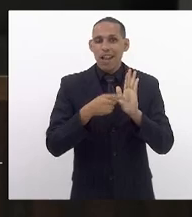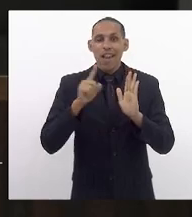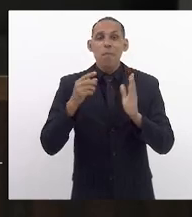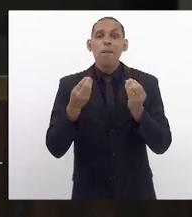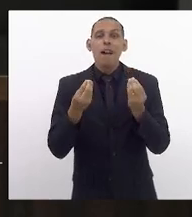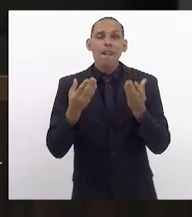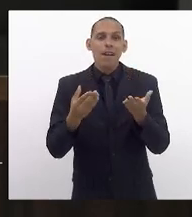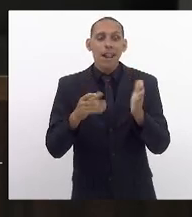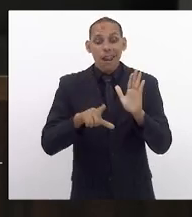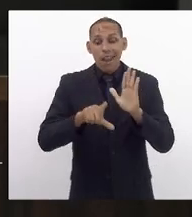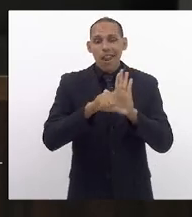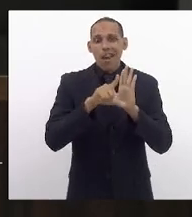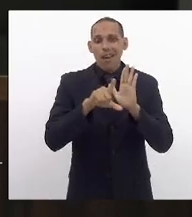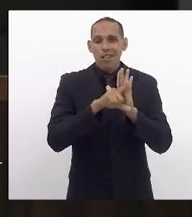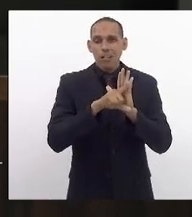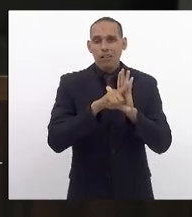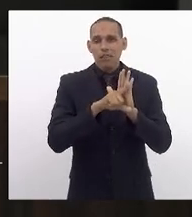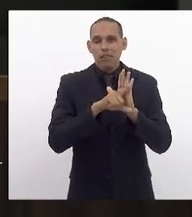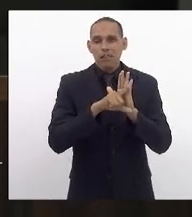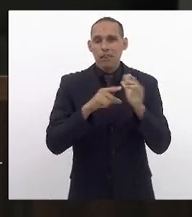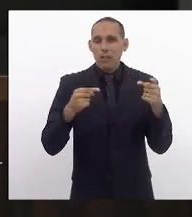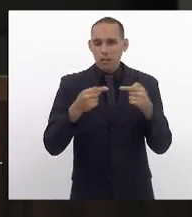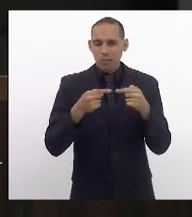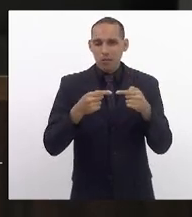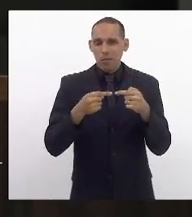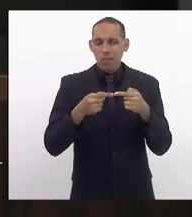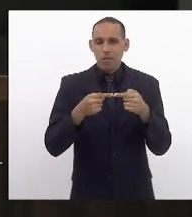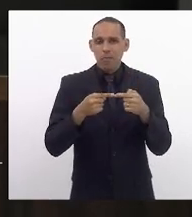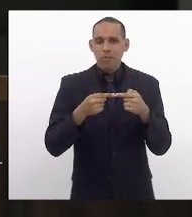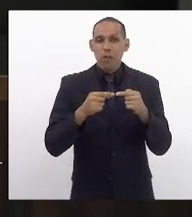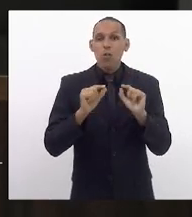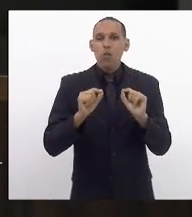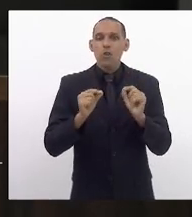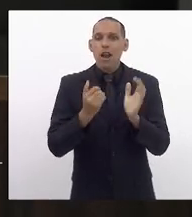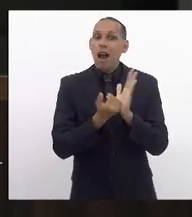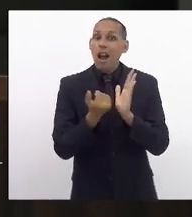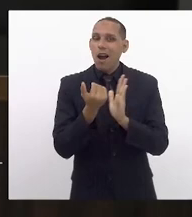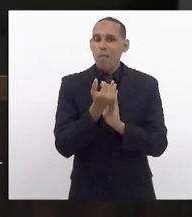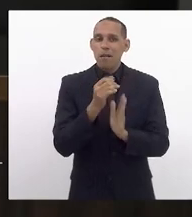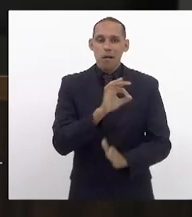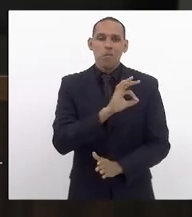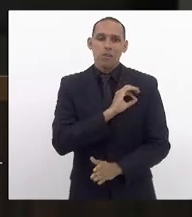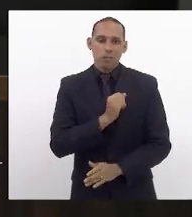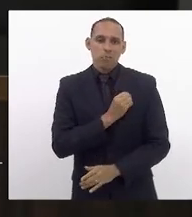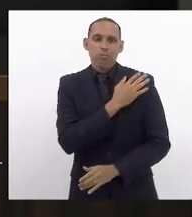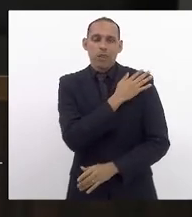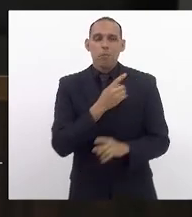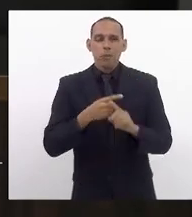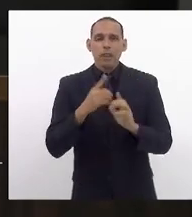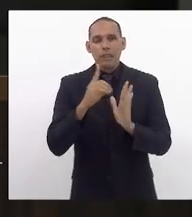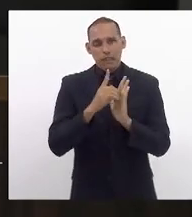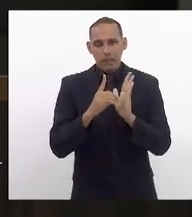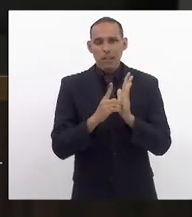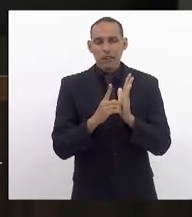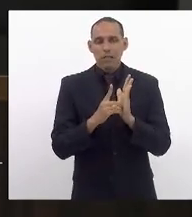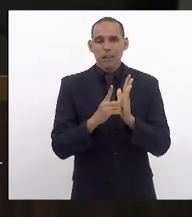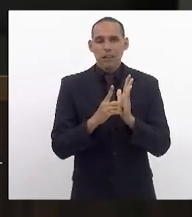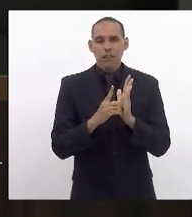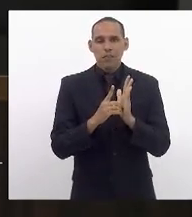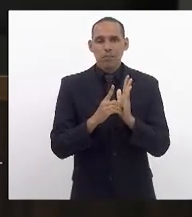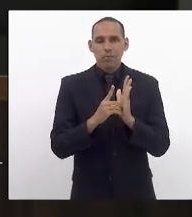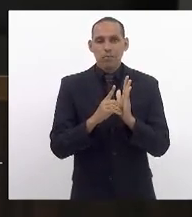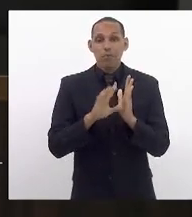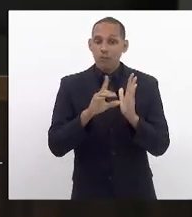dar legalidade ao aumento dos policiais militares, porque está por decreto, e o